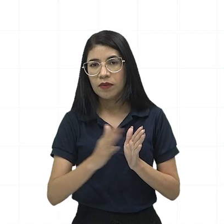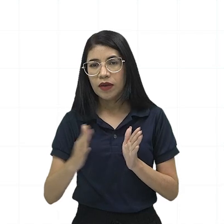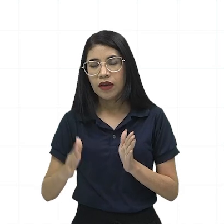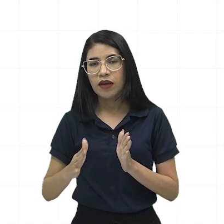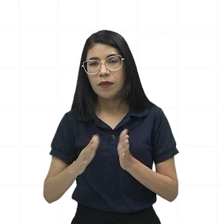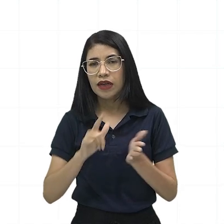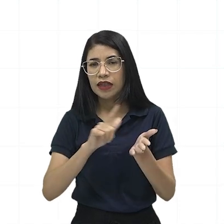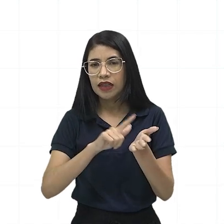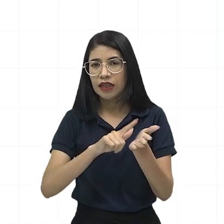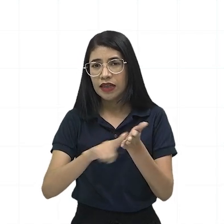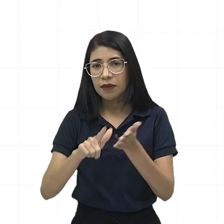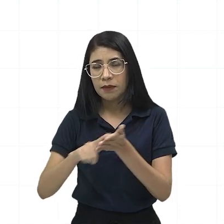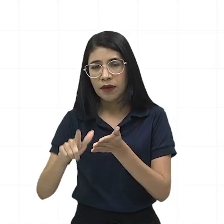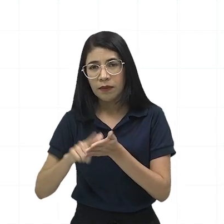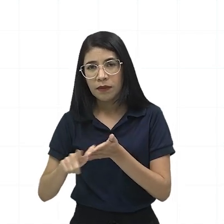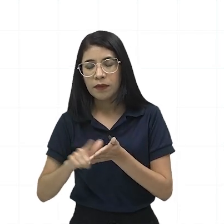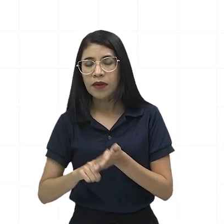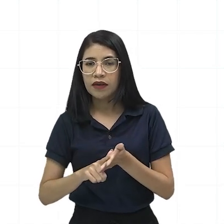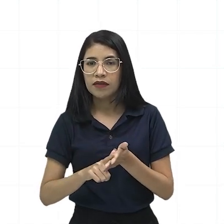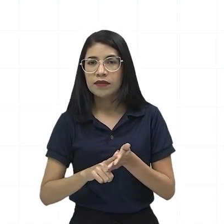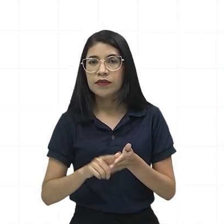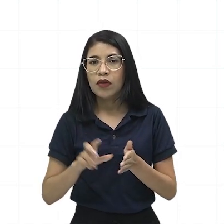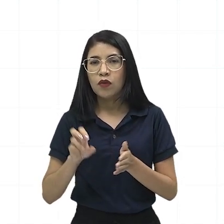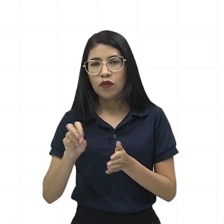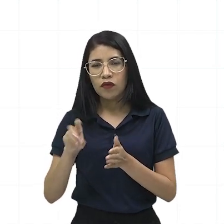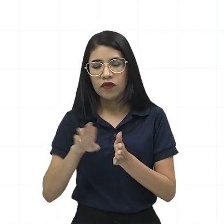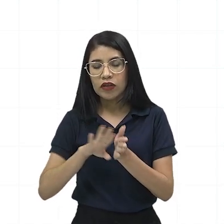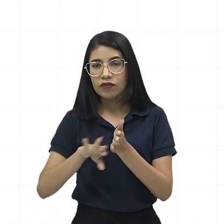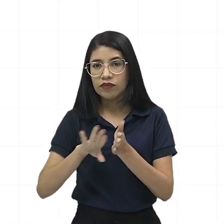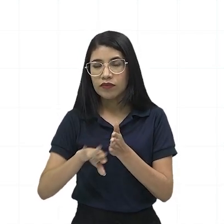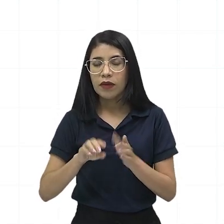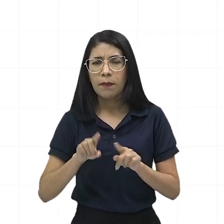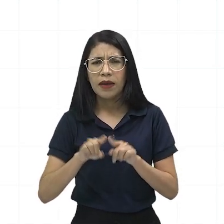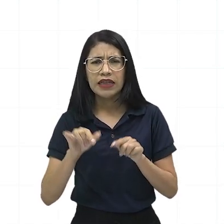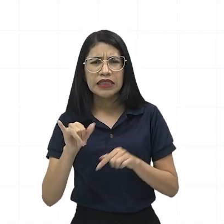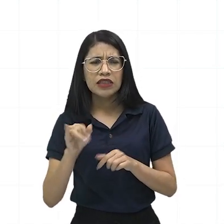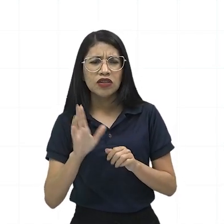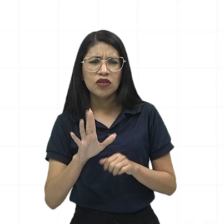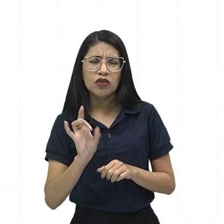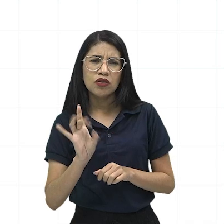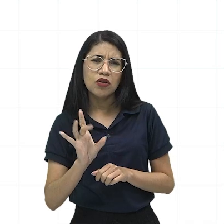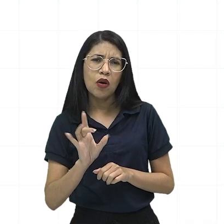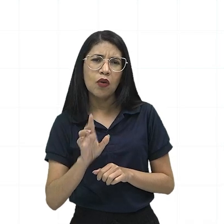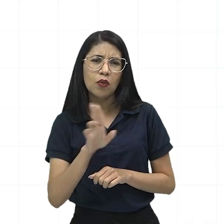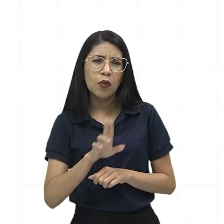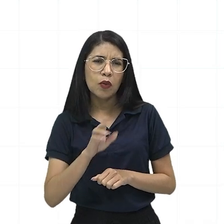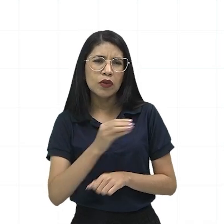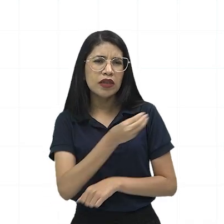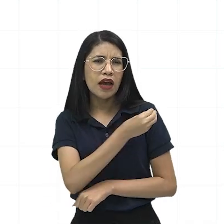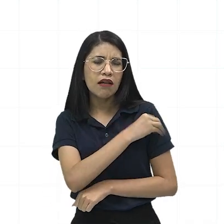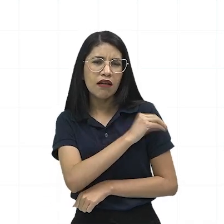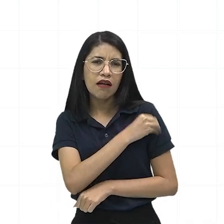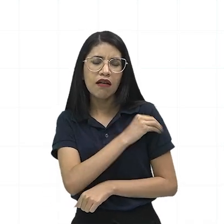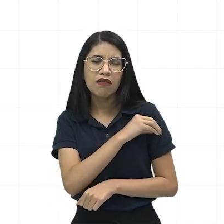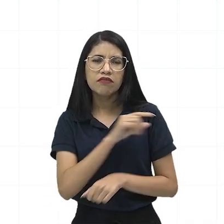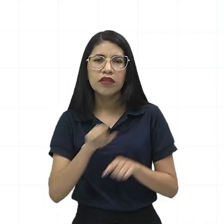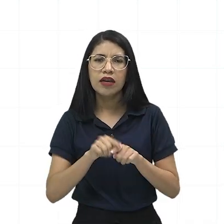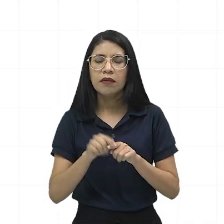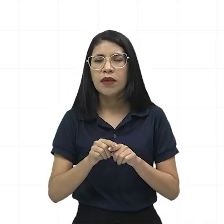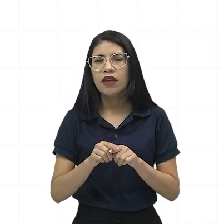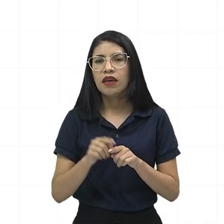para eliminar esses micro-organismos. Ah, mas e se eu só colocar de molho no álcool, se eu só passar uma